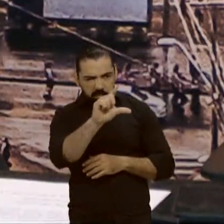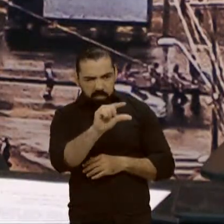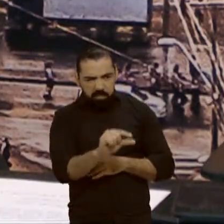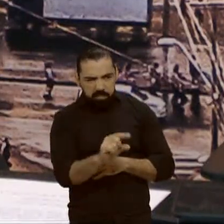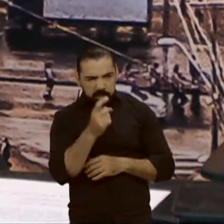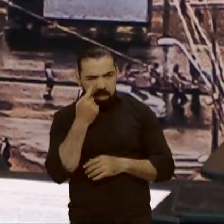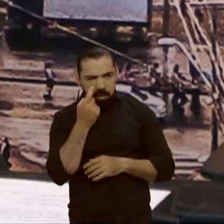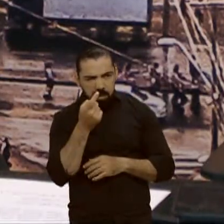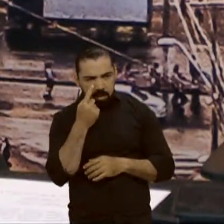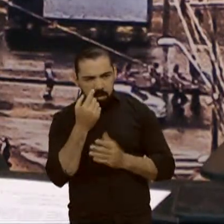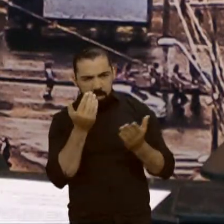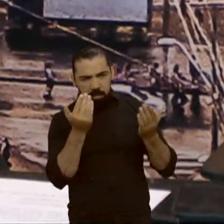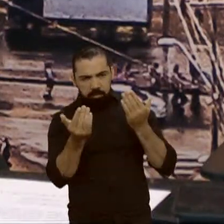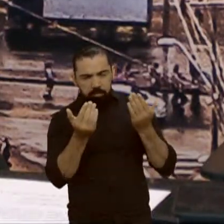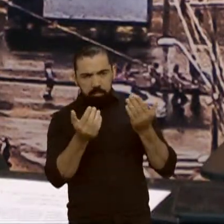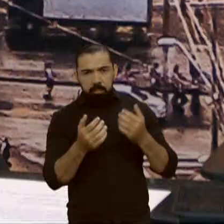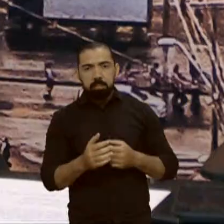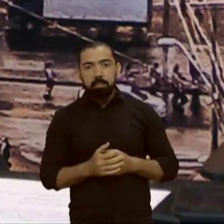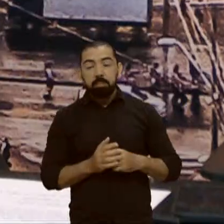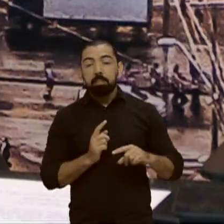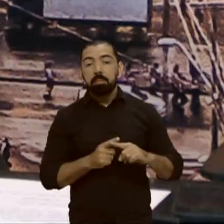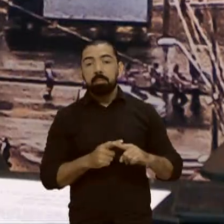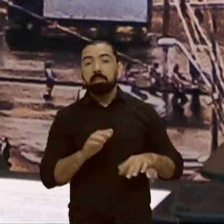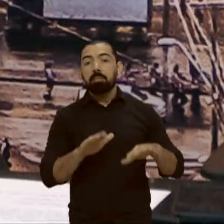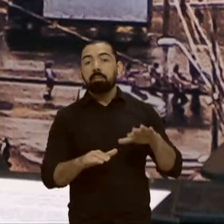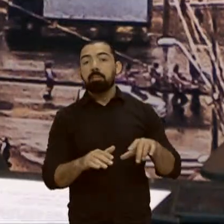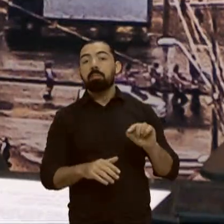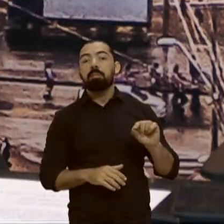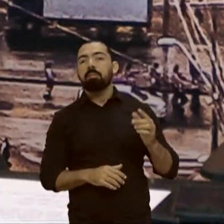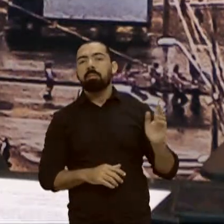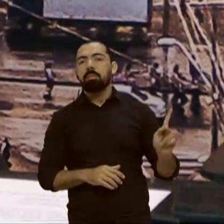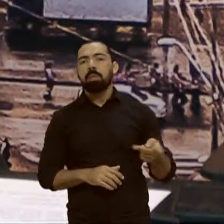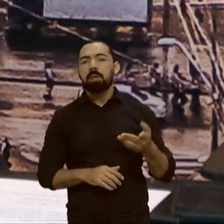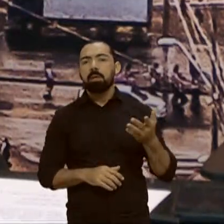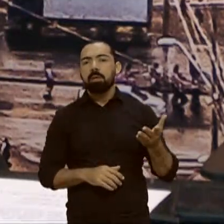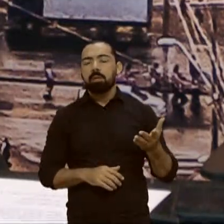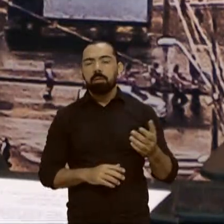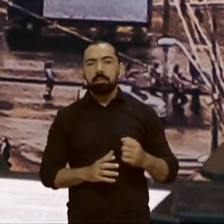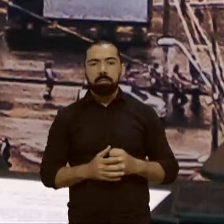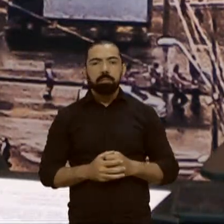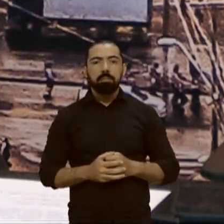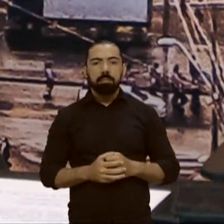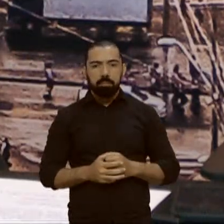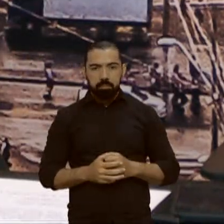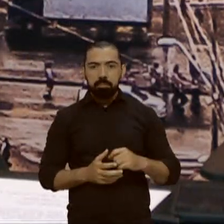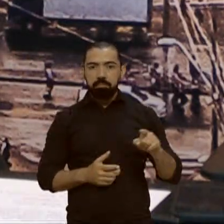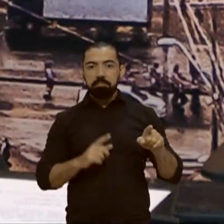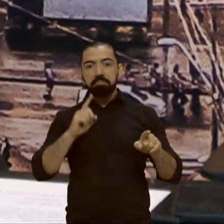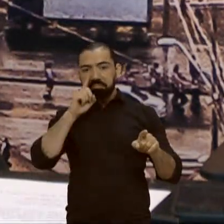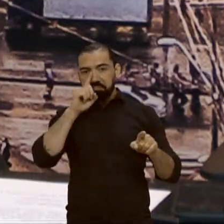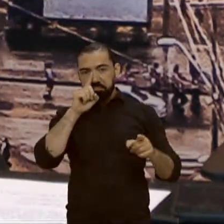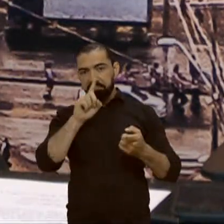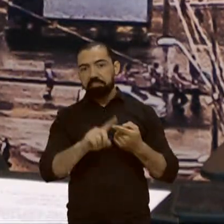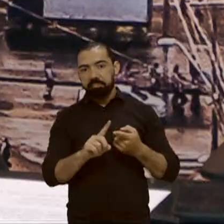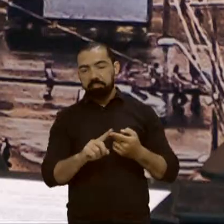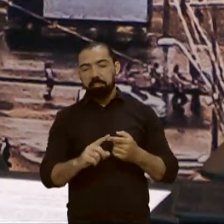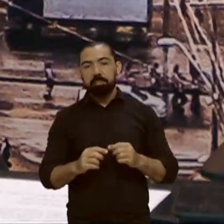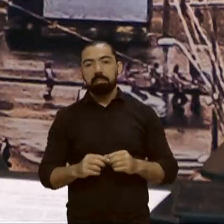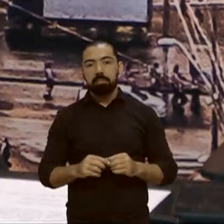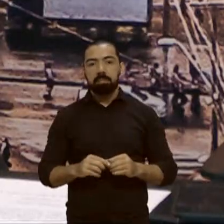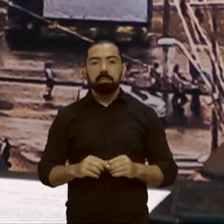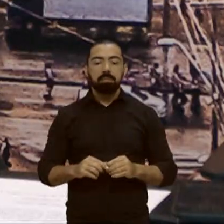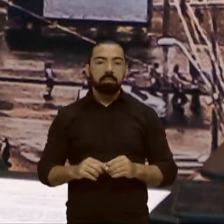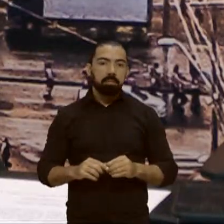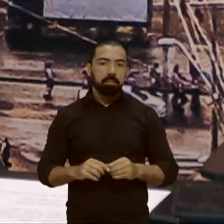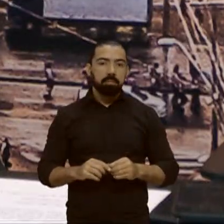altos, porque muitas vezes é aí que corre o perigo, né?